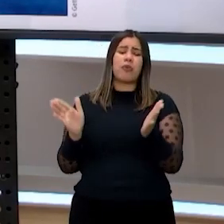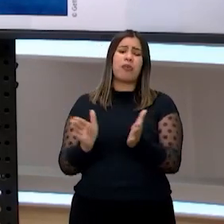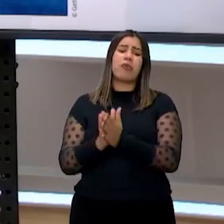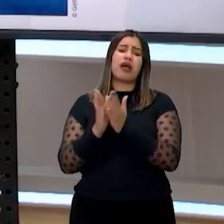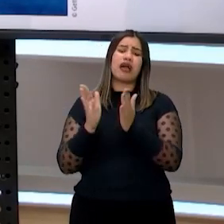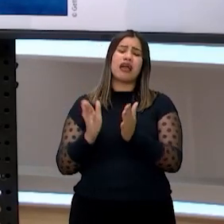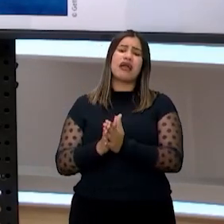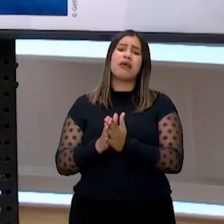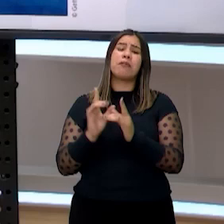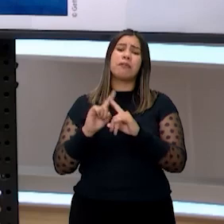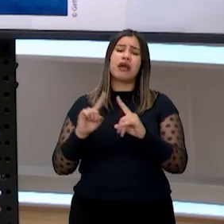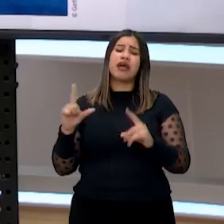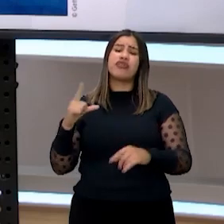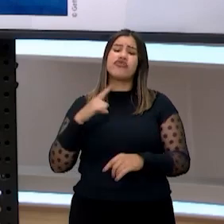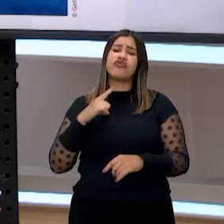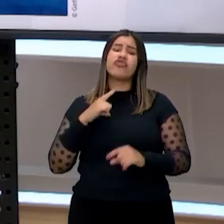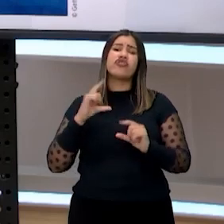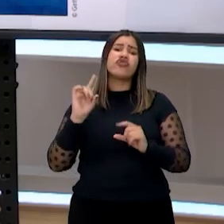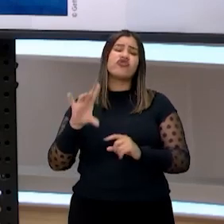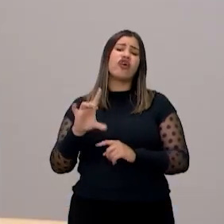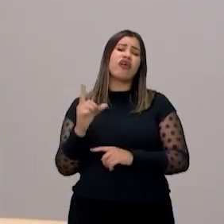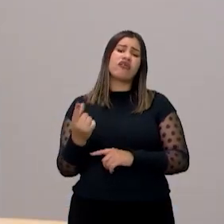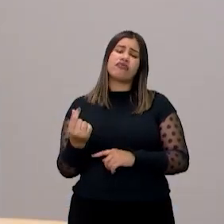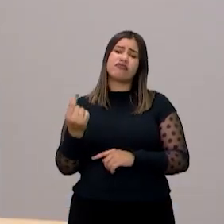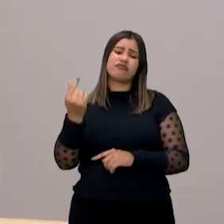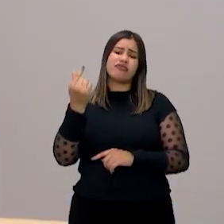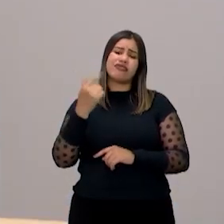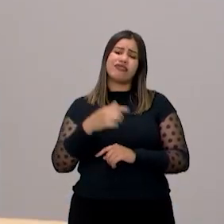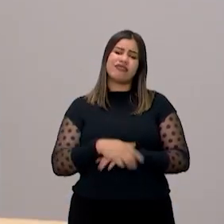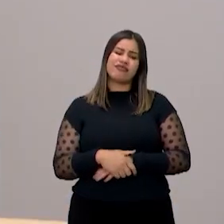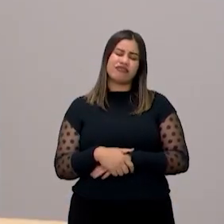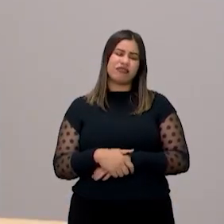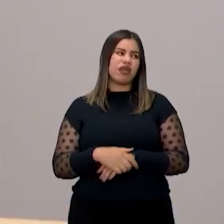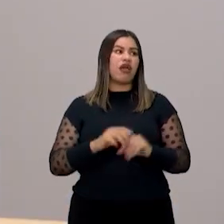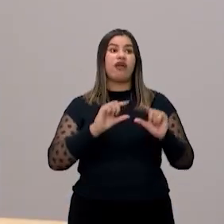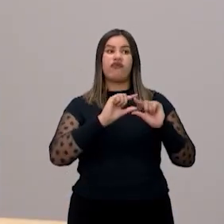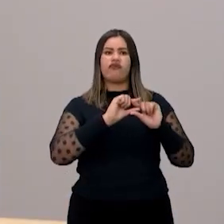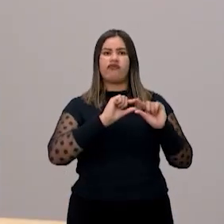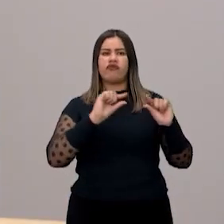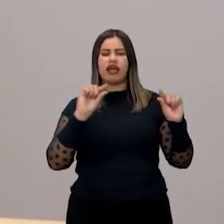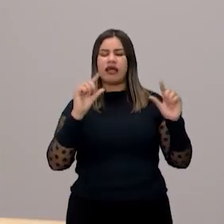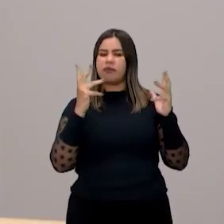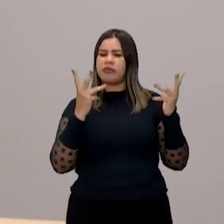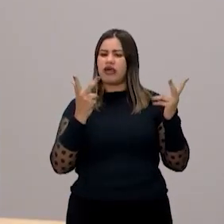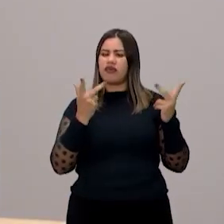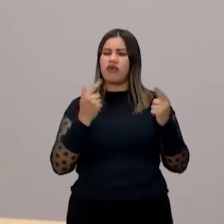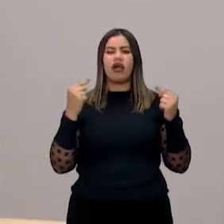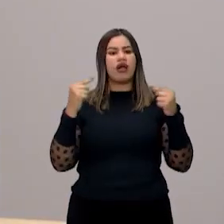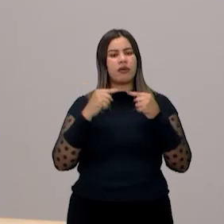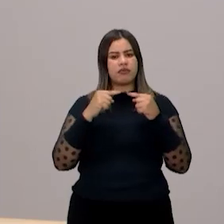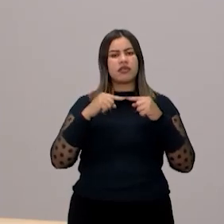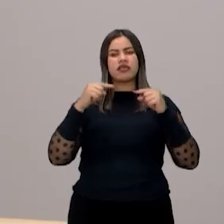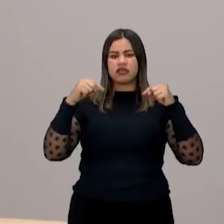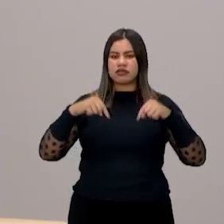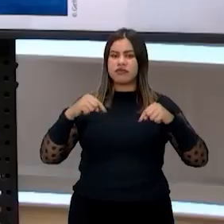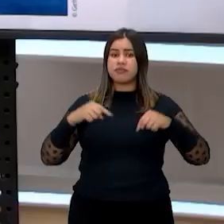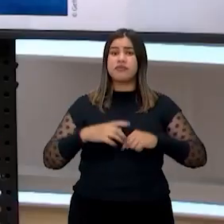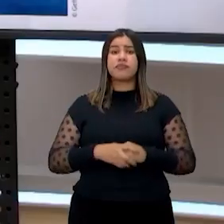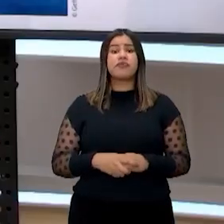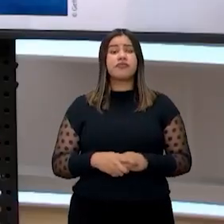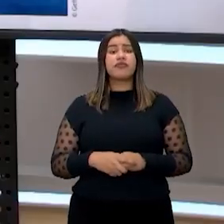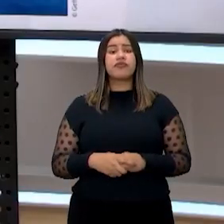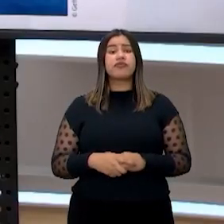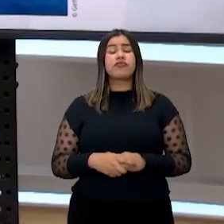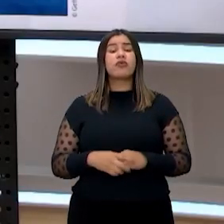única coisa que ele tinha era só dinheiro. Ah, essa frase é maravilhosa e serve muito bem para tudo isso que a gente está discutindo aqui. É, porque